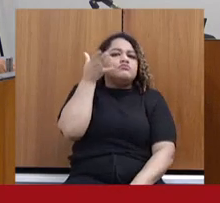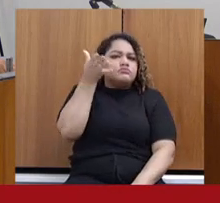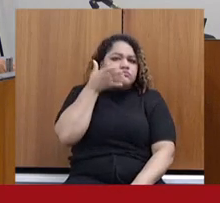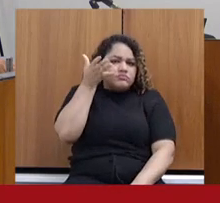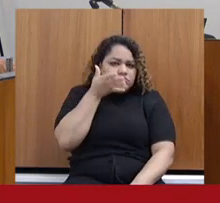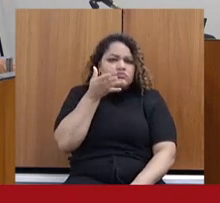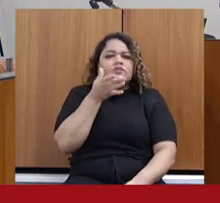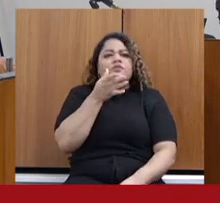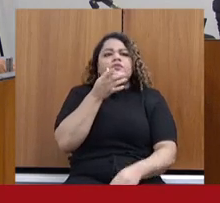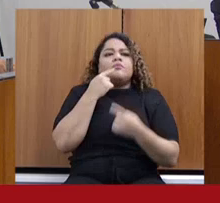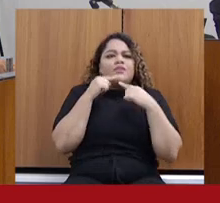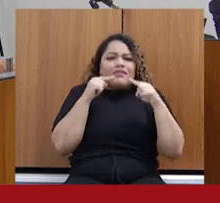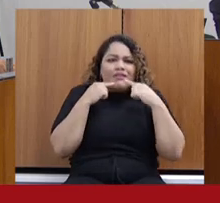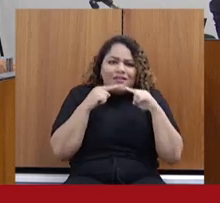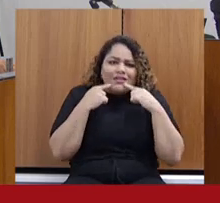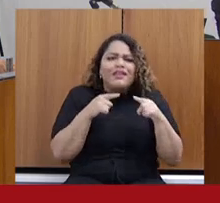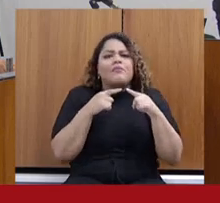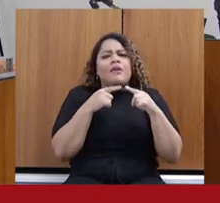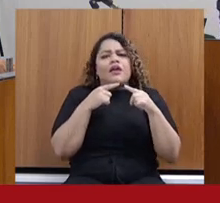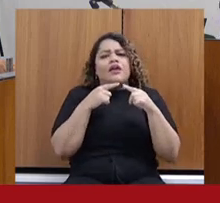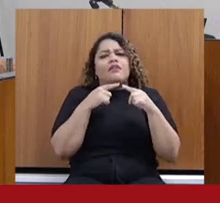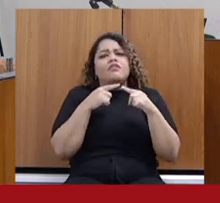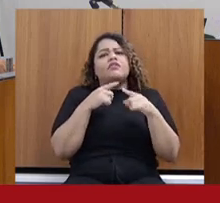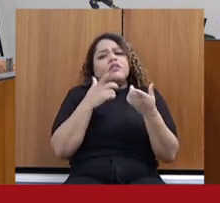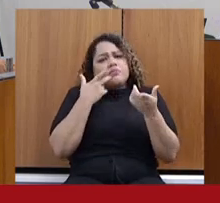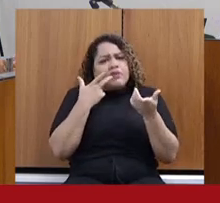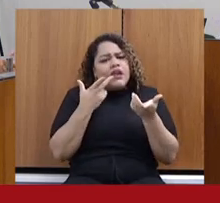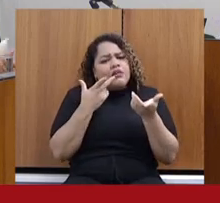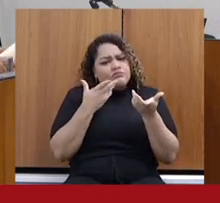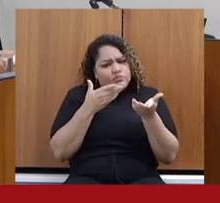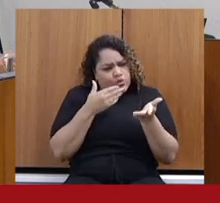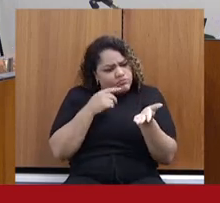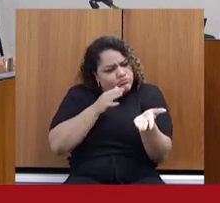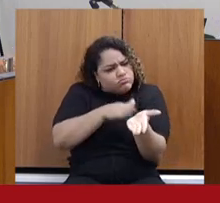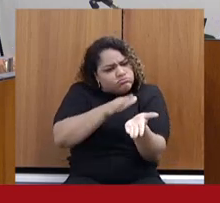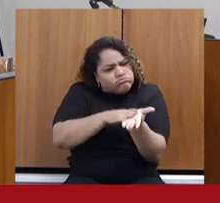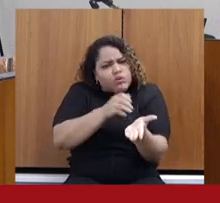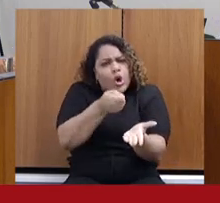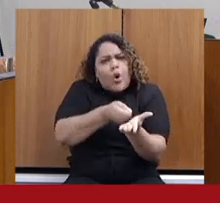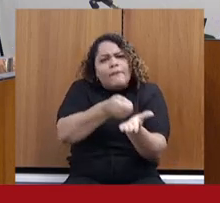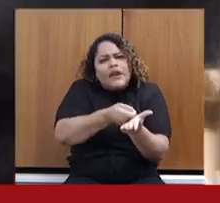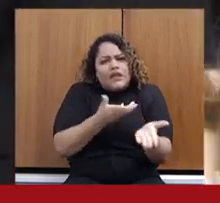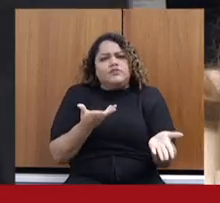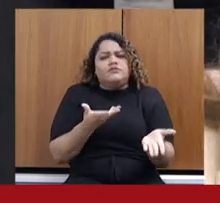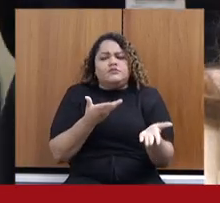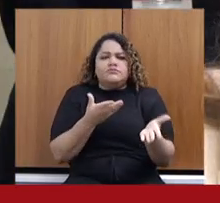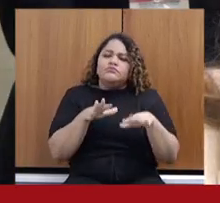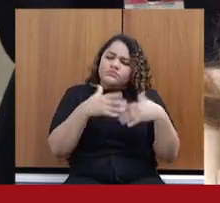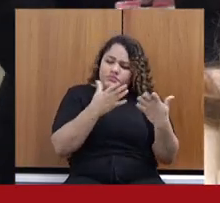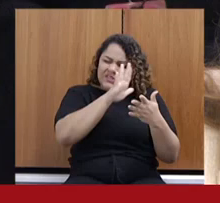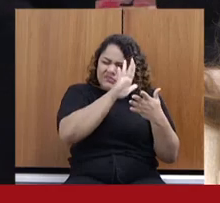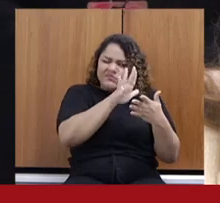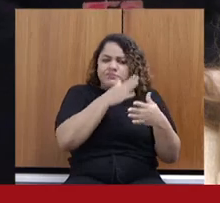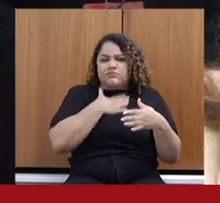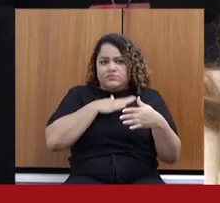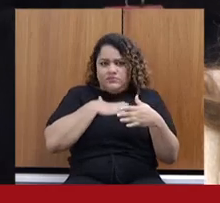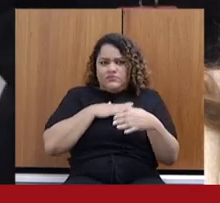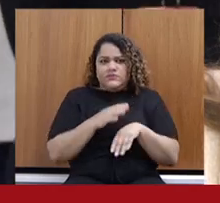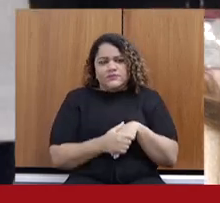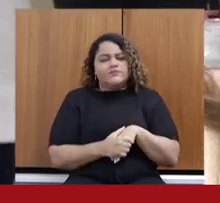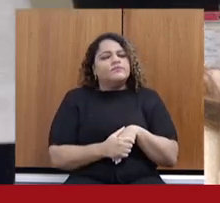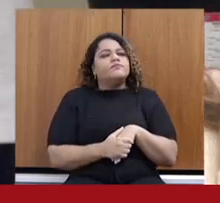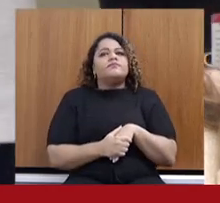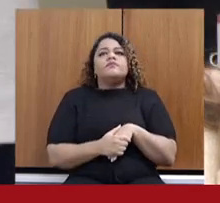protestos, reivindicações, cobranças. Então, eu solicito que iniciemos a reunião. Será iniciado. A presidência registra e